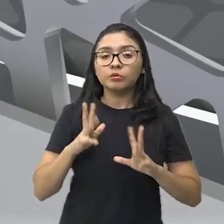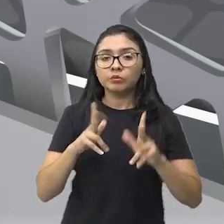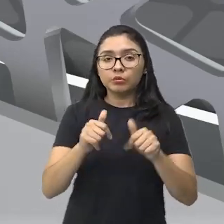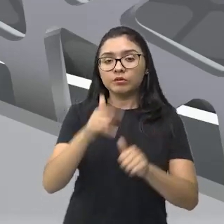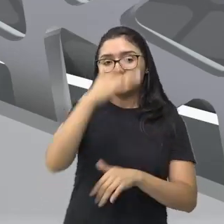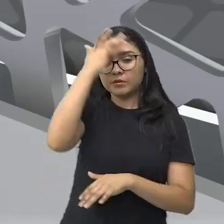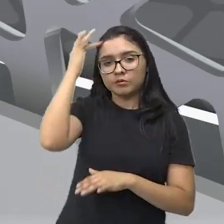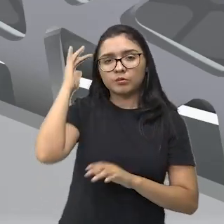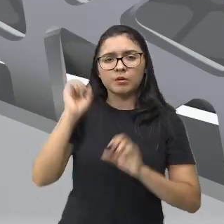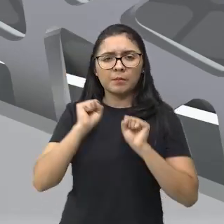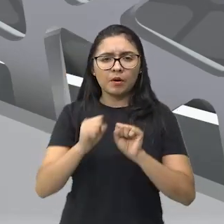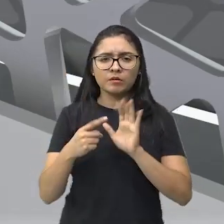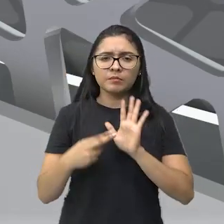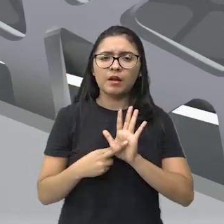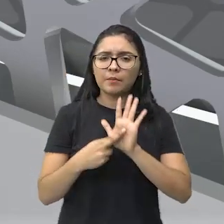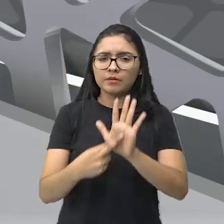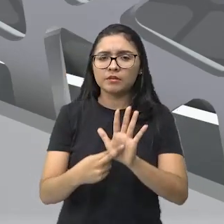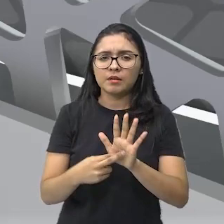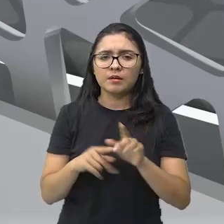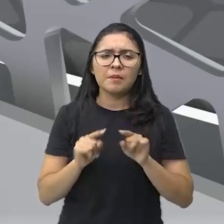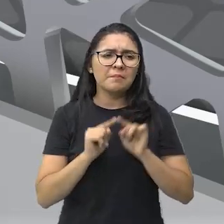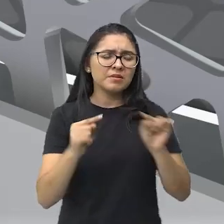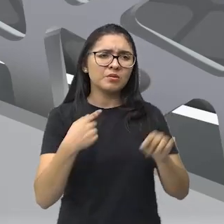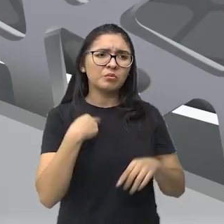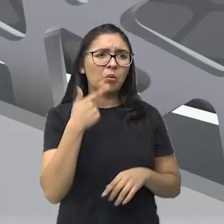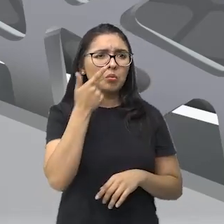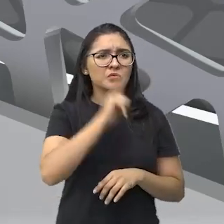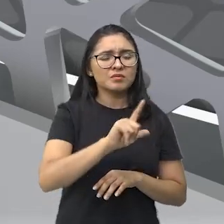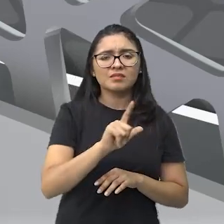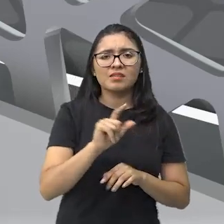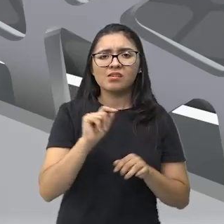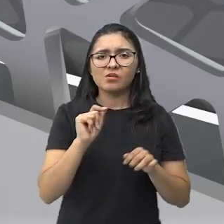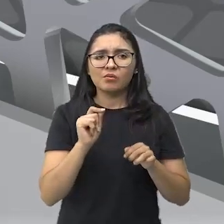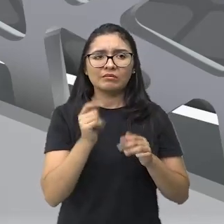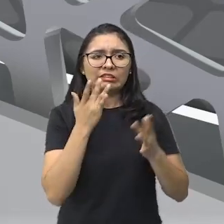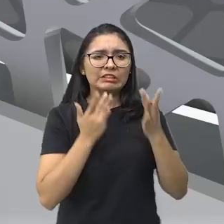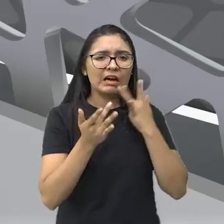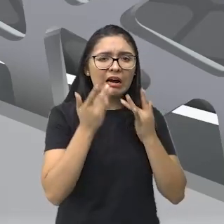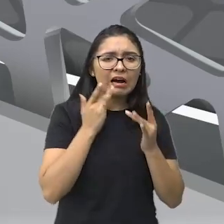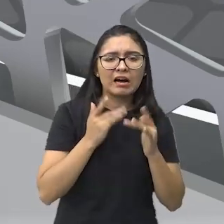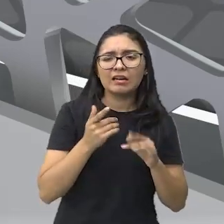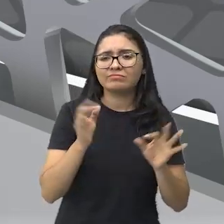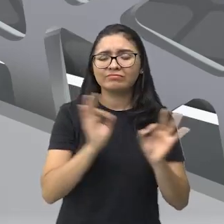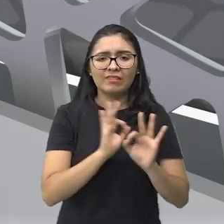representar. Professor, eu não consigo representar o teatro, eu não consigo fazer teatro,